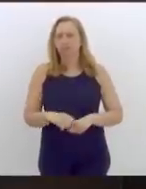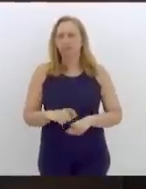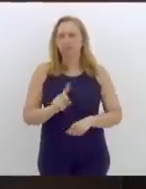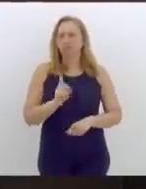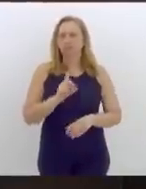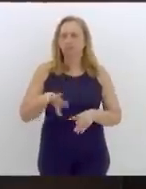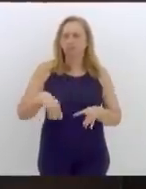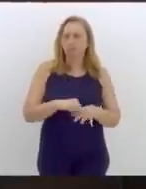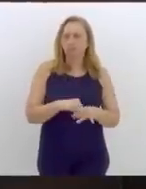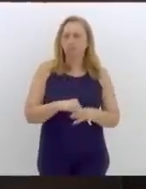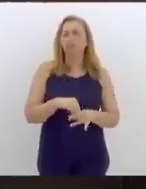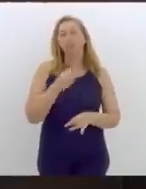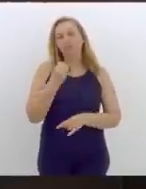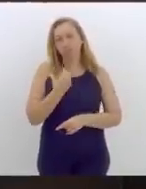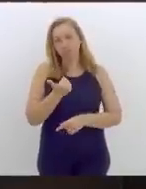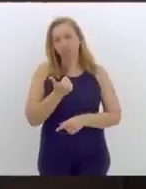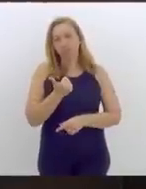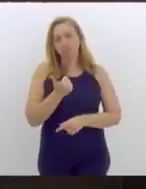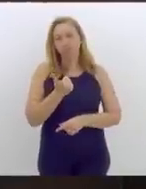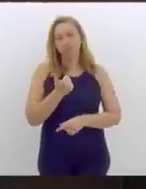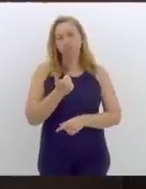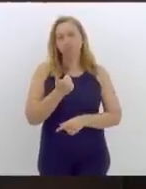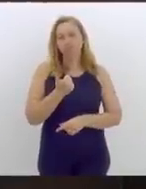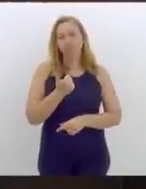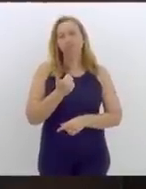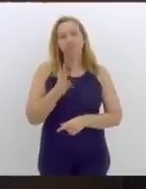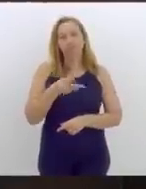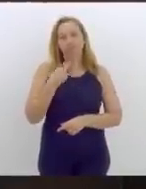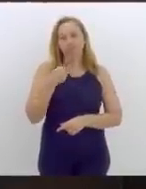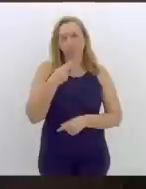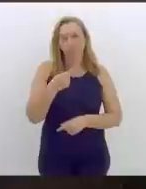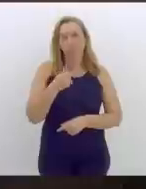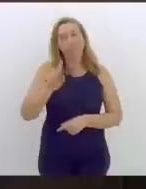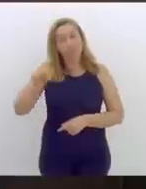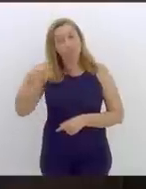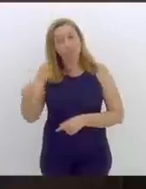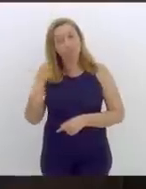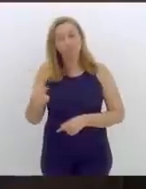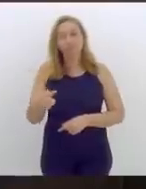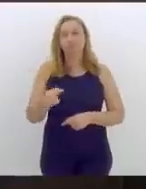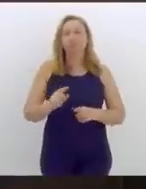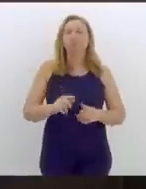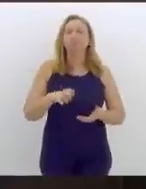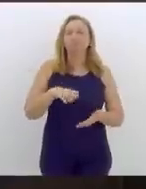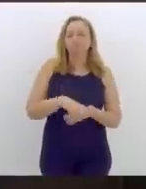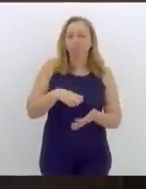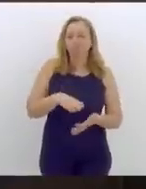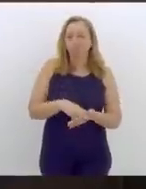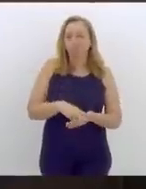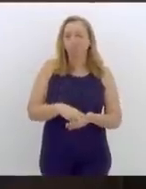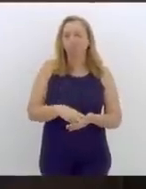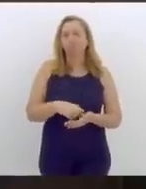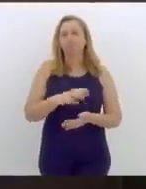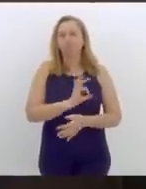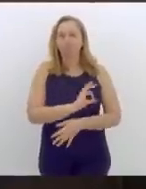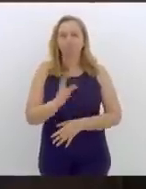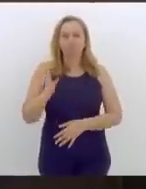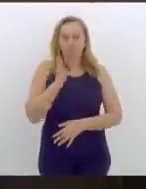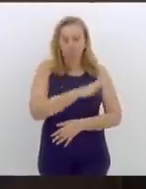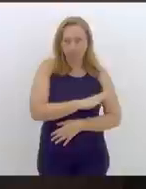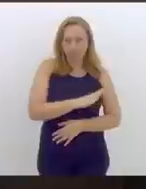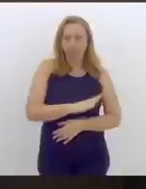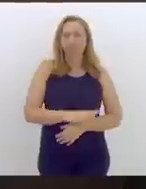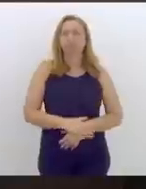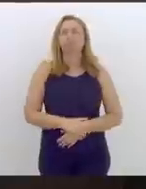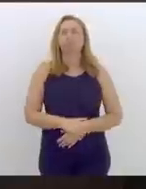ser implementado isso é uma coisa boa como eu falei tem outras formas de punir o mal policial de punir